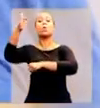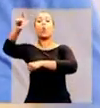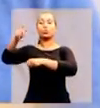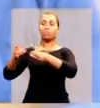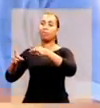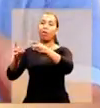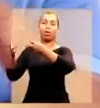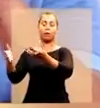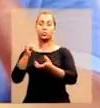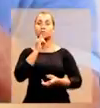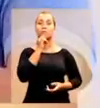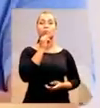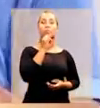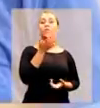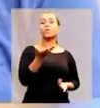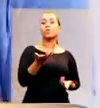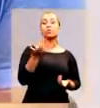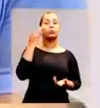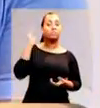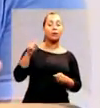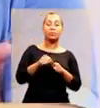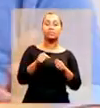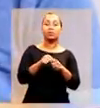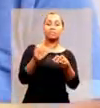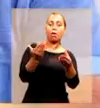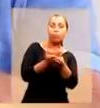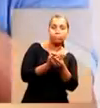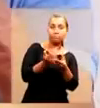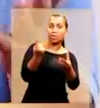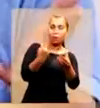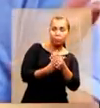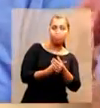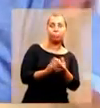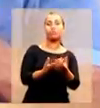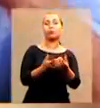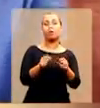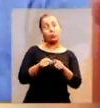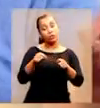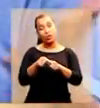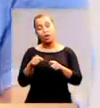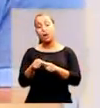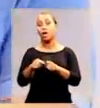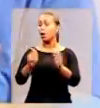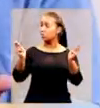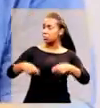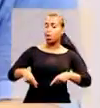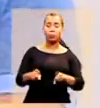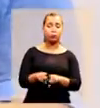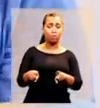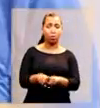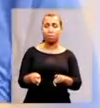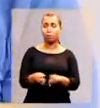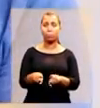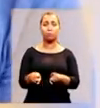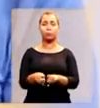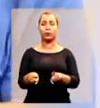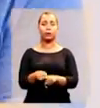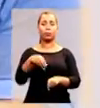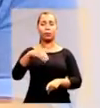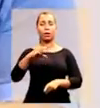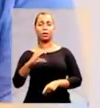Se a gente vai comer comida, a gente não sabe nem fazer sanduíche, nós precisamos fazer sanduíche com cadeias americanas sei lá,